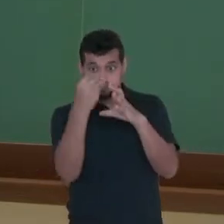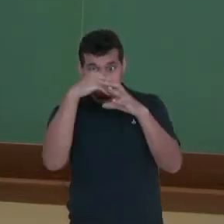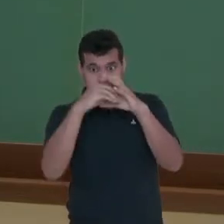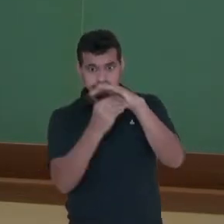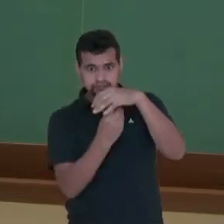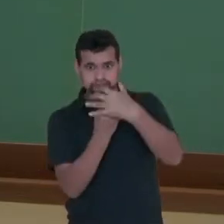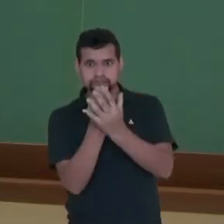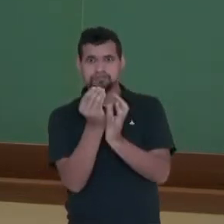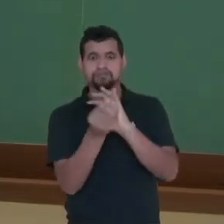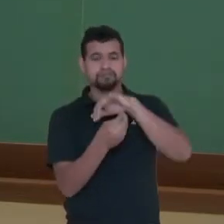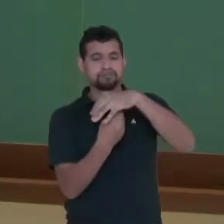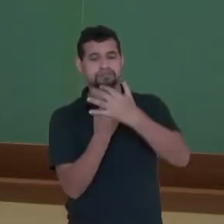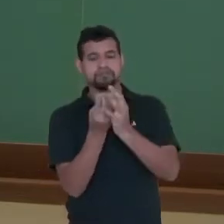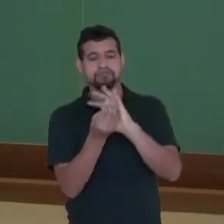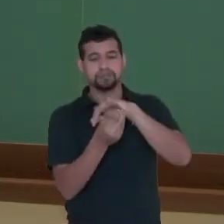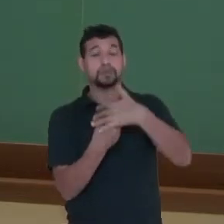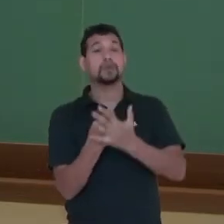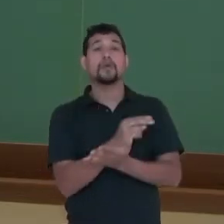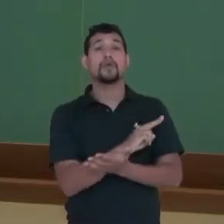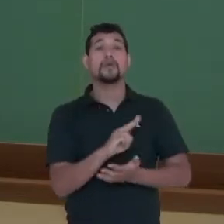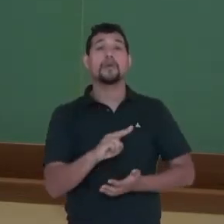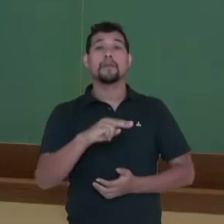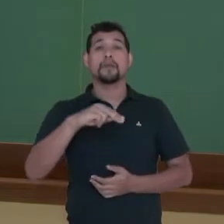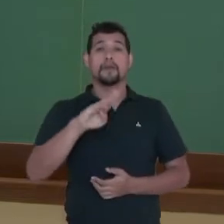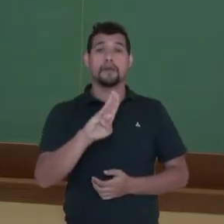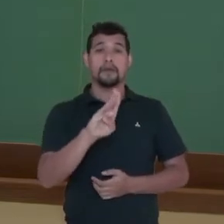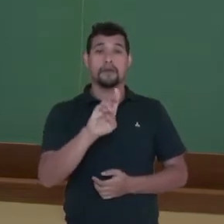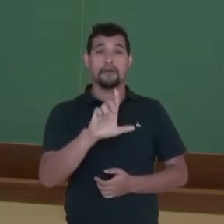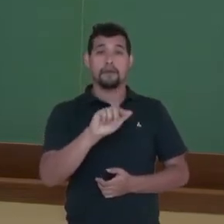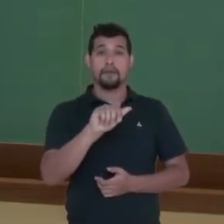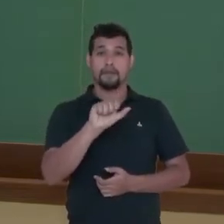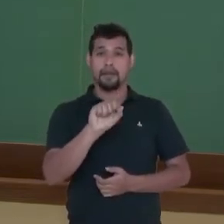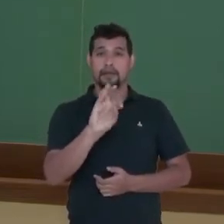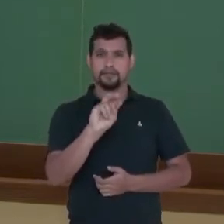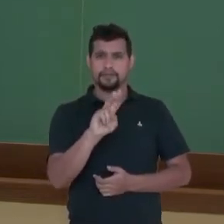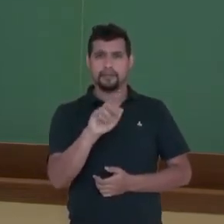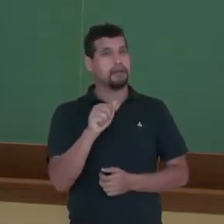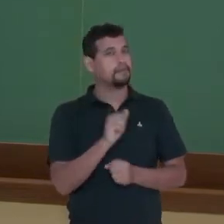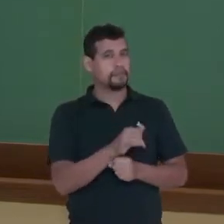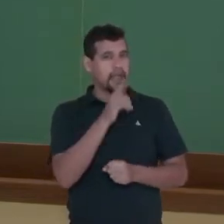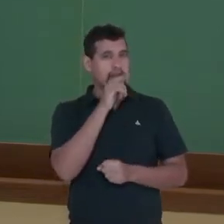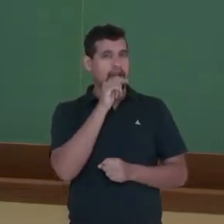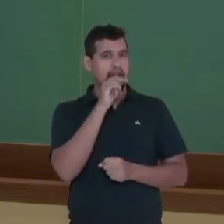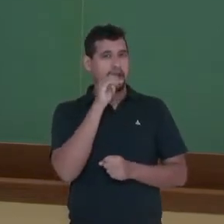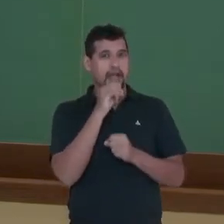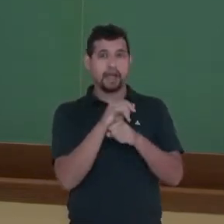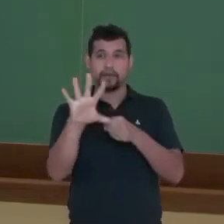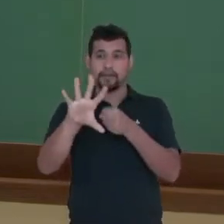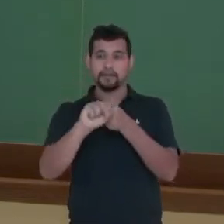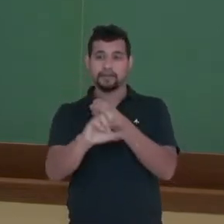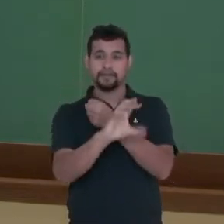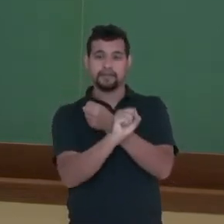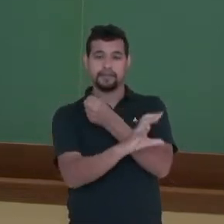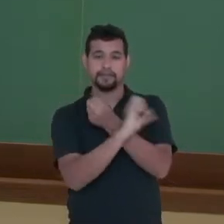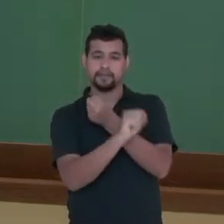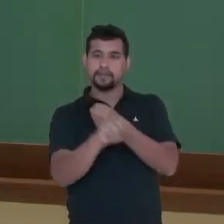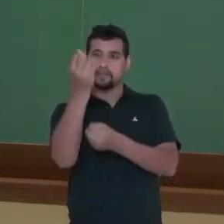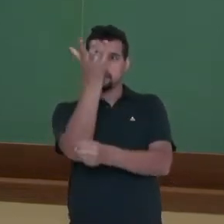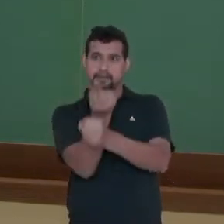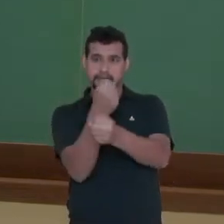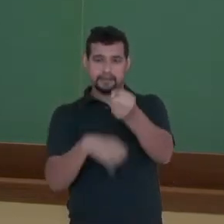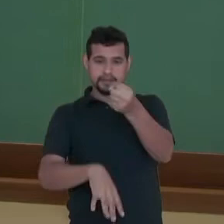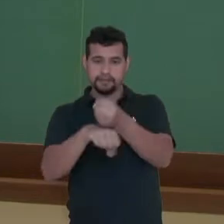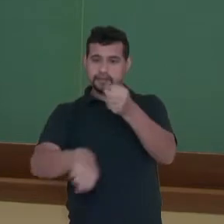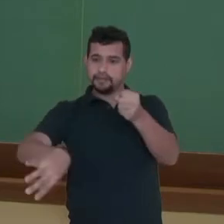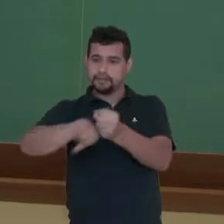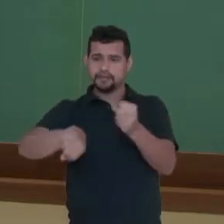vai passar para uma fase que a gente chama de blástula. O que acontece? A água vai entrar dentro dessa estrutura e as células que fazem parte,